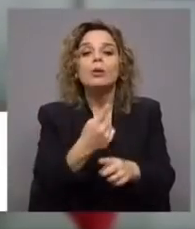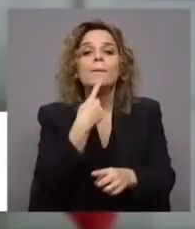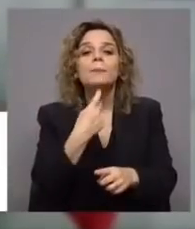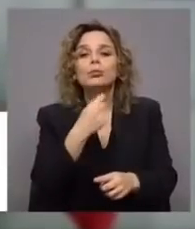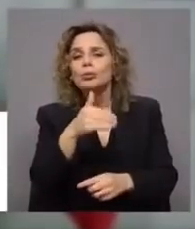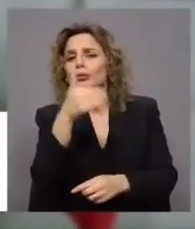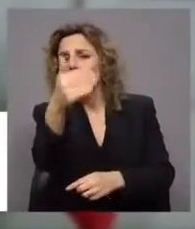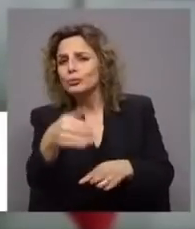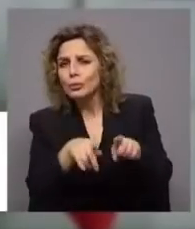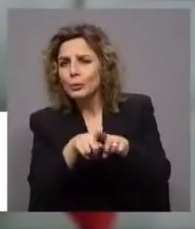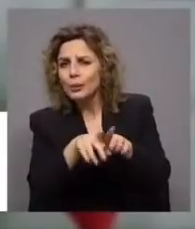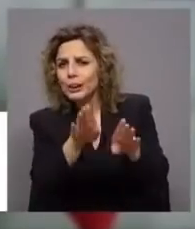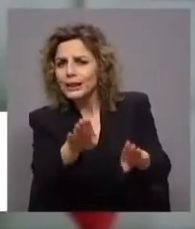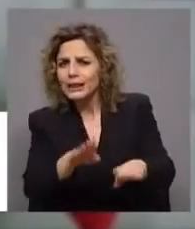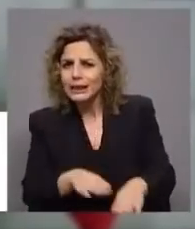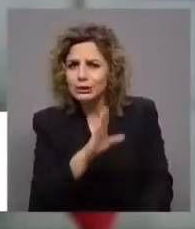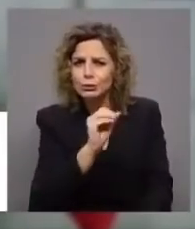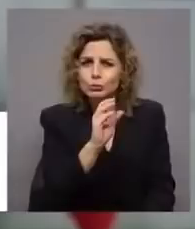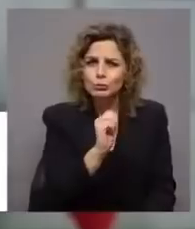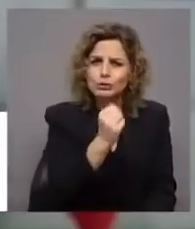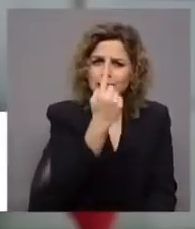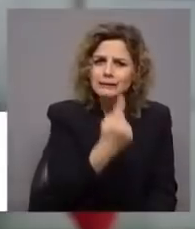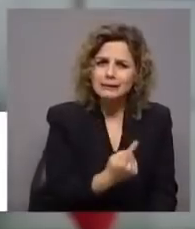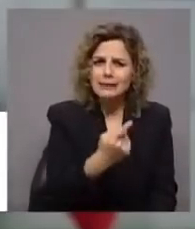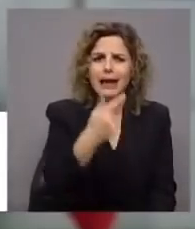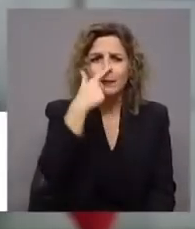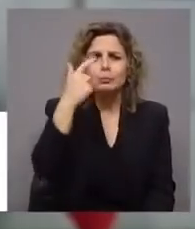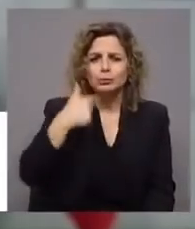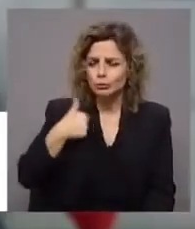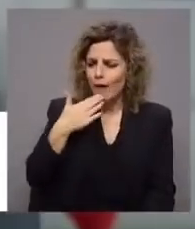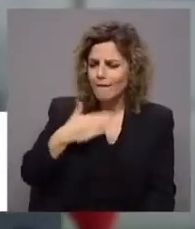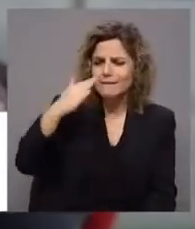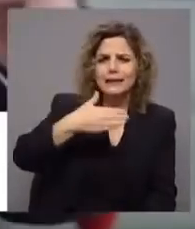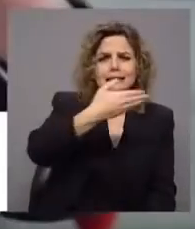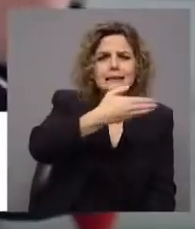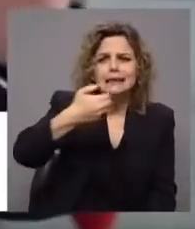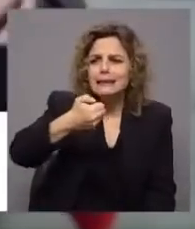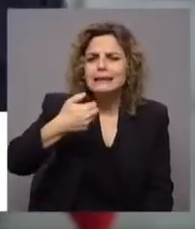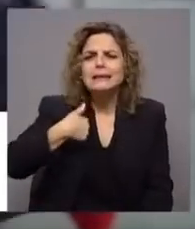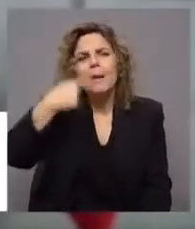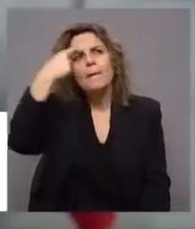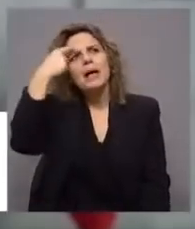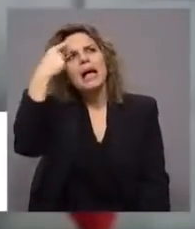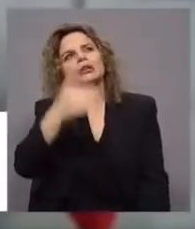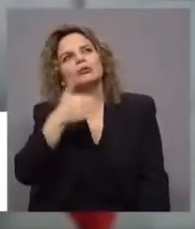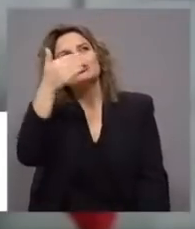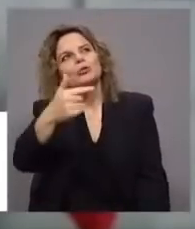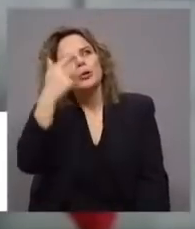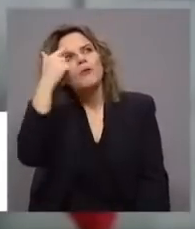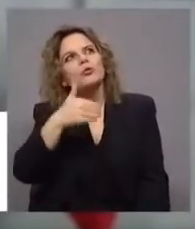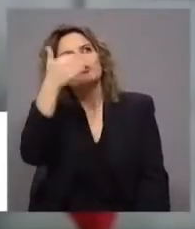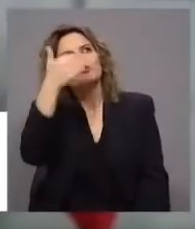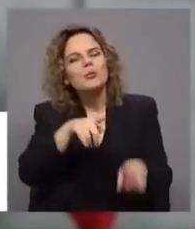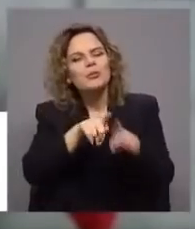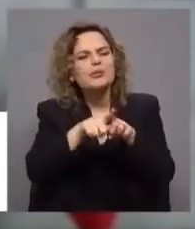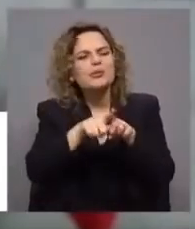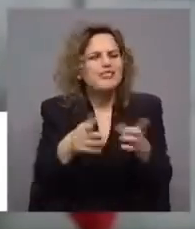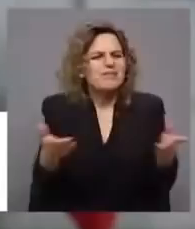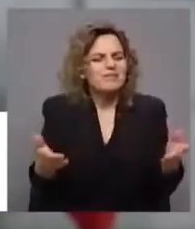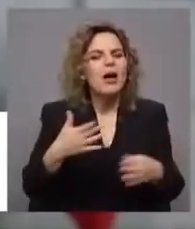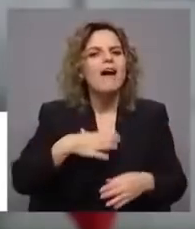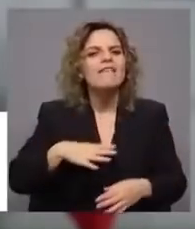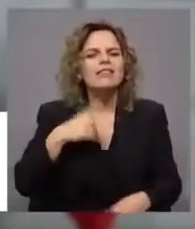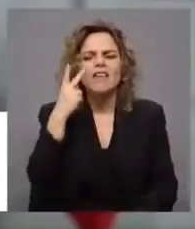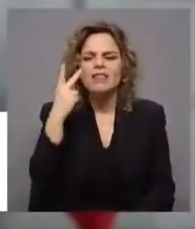futuro político, José Rodrigues, é difícil uma pessoa de 75 anos de idade ficar pensando muito no futuro político. Eu quero viver a